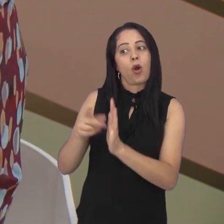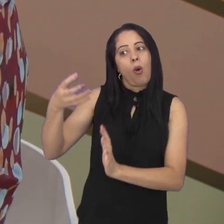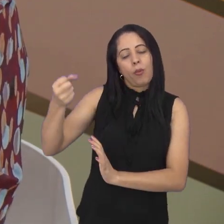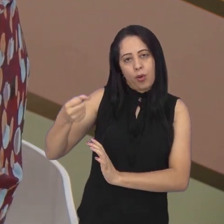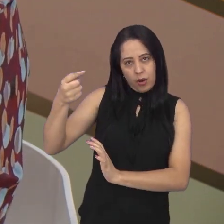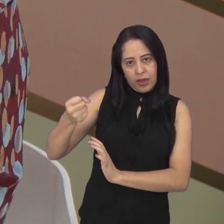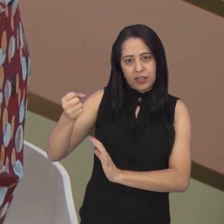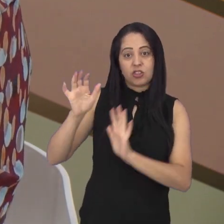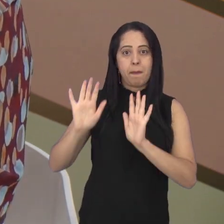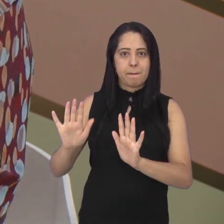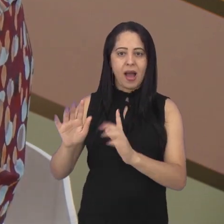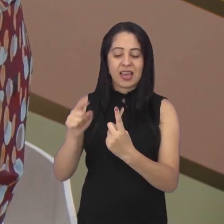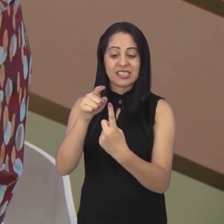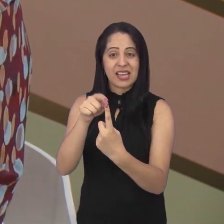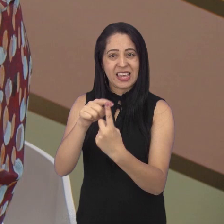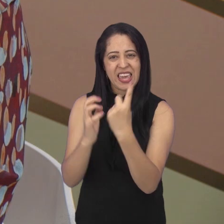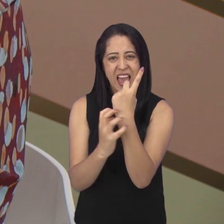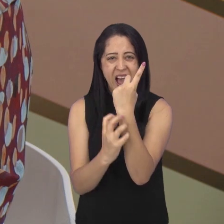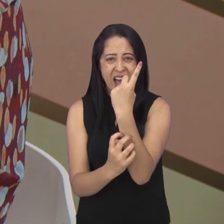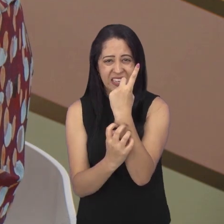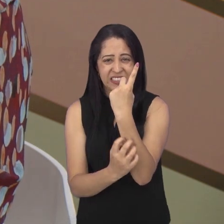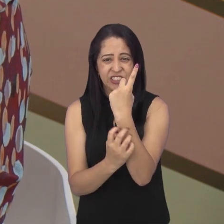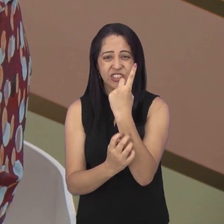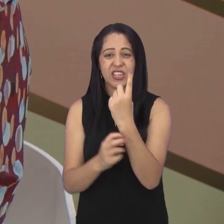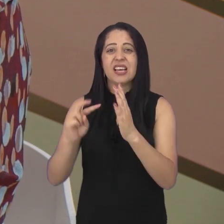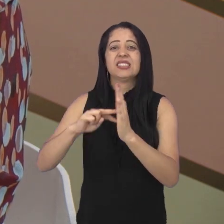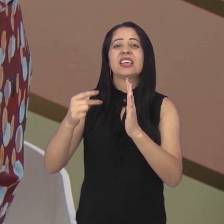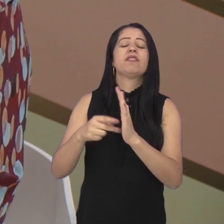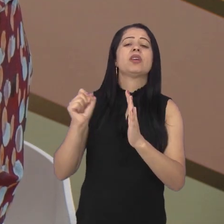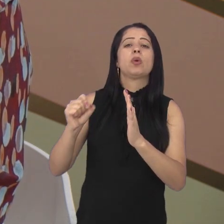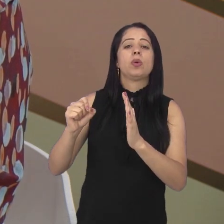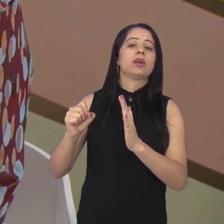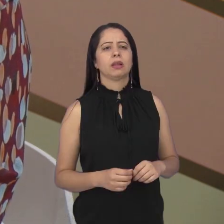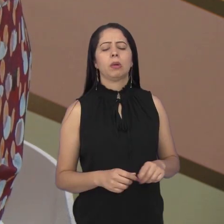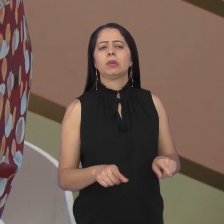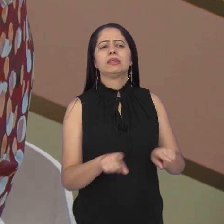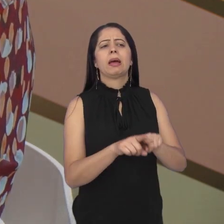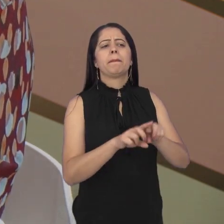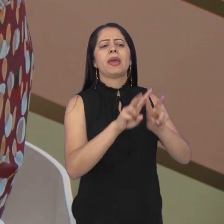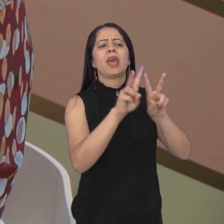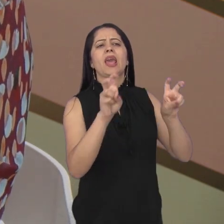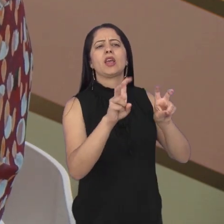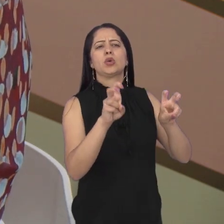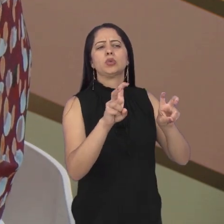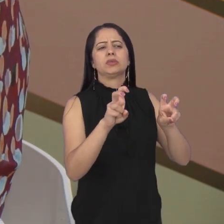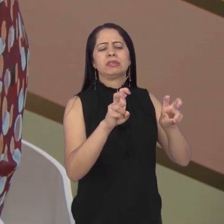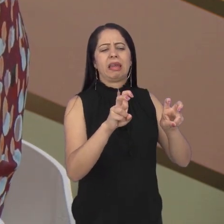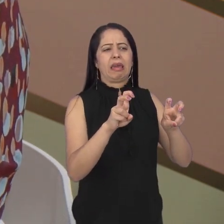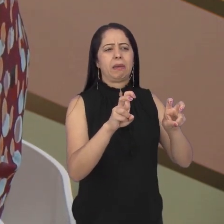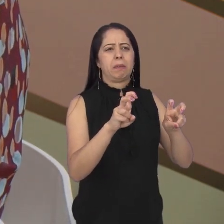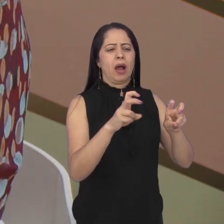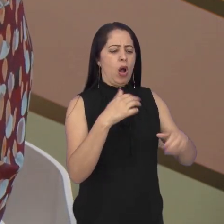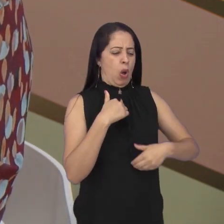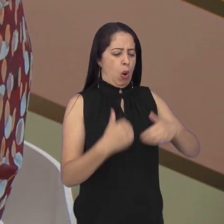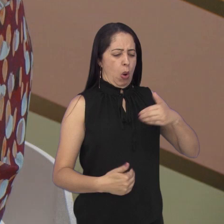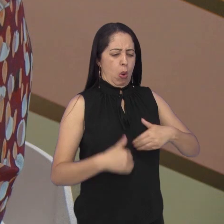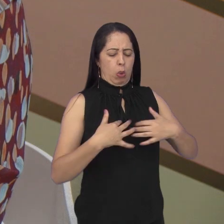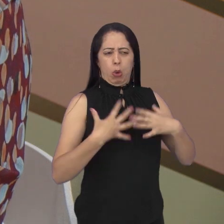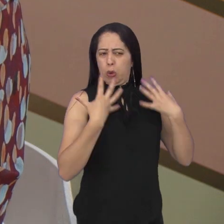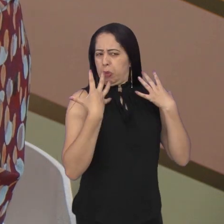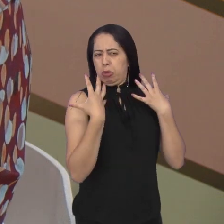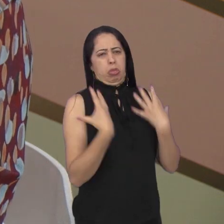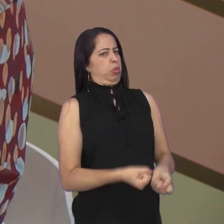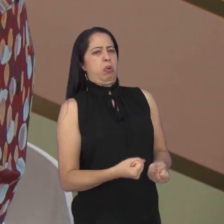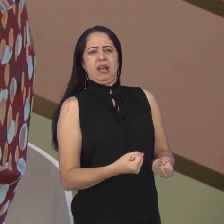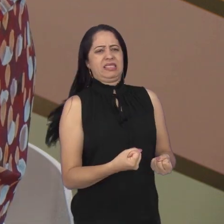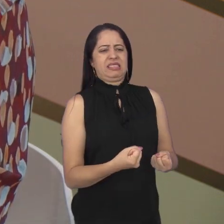vida toda, você já teve contato com o camarão, você pode vir a desenvolver um processo alérgico se você é predisposto lá na vida adulta ou até